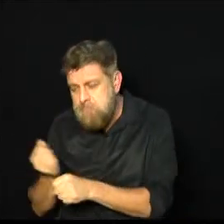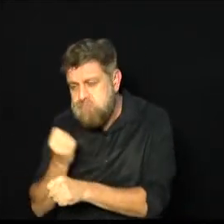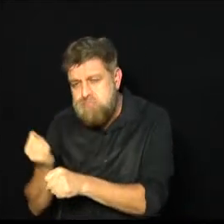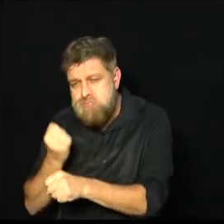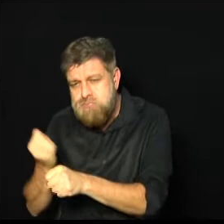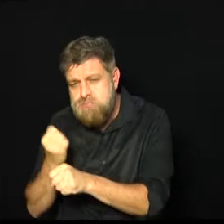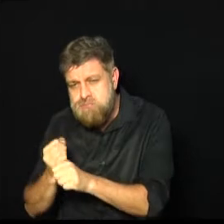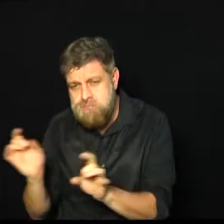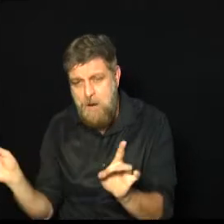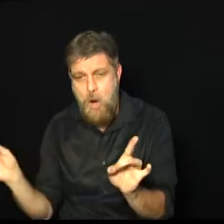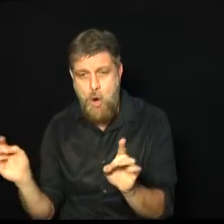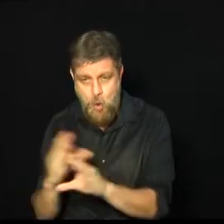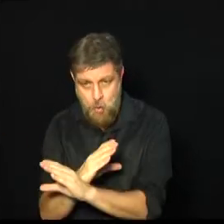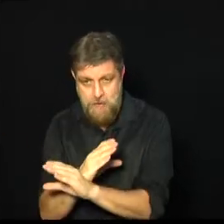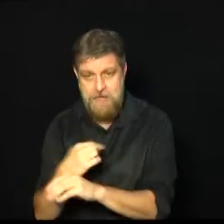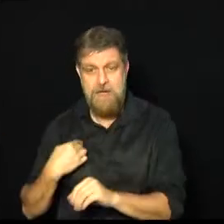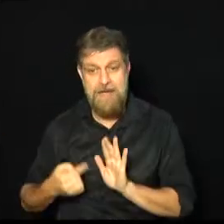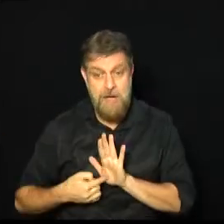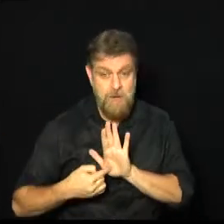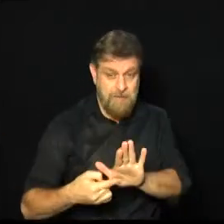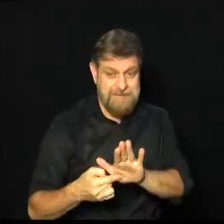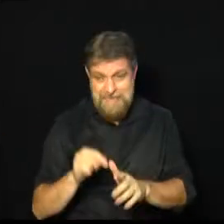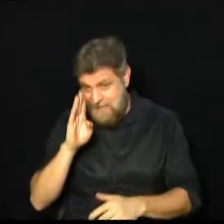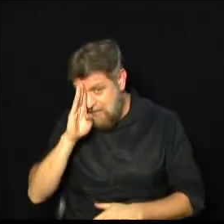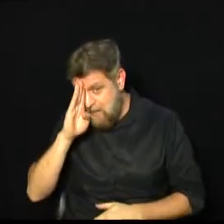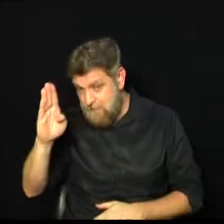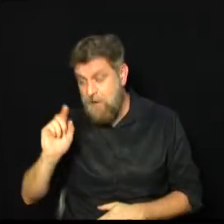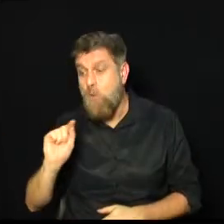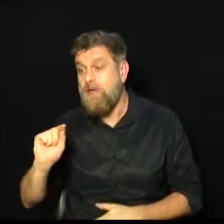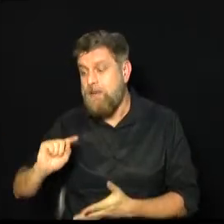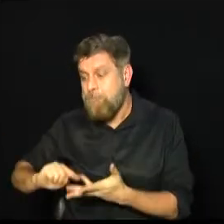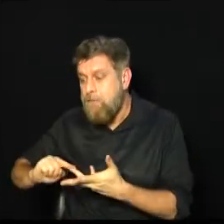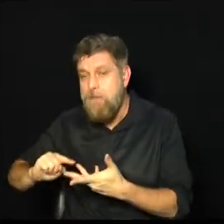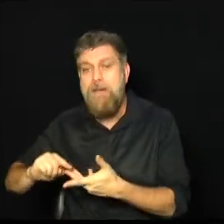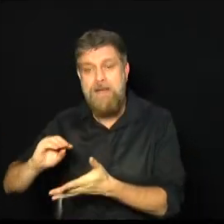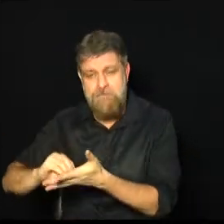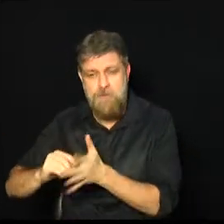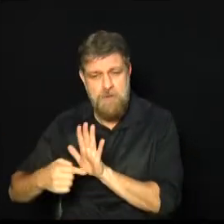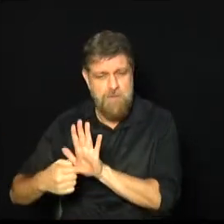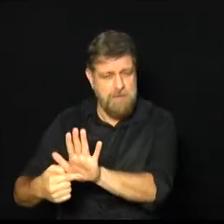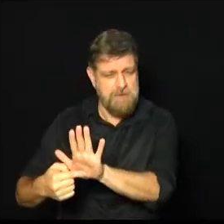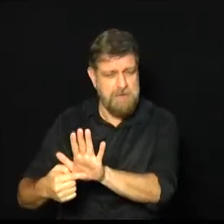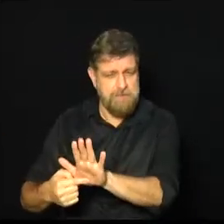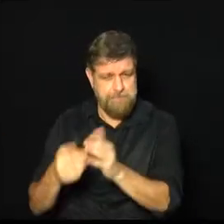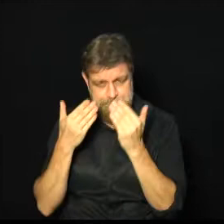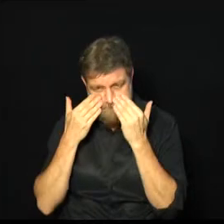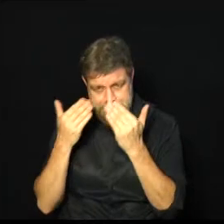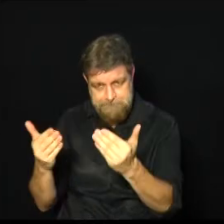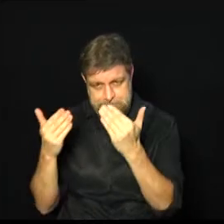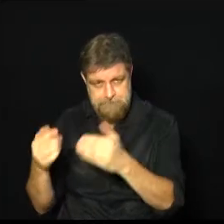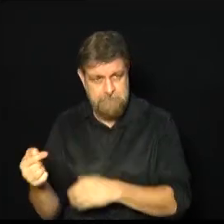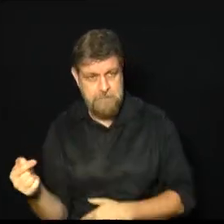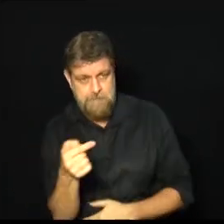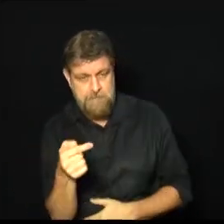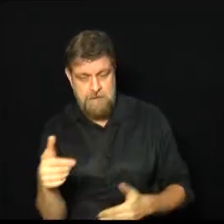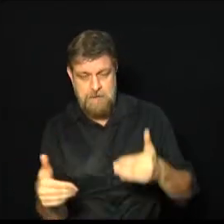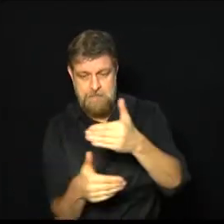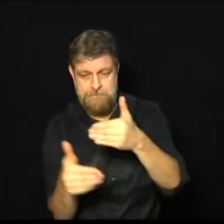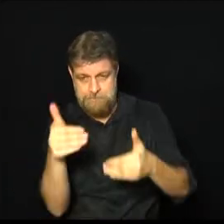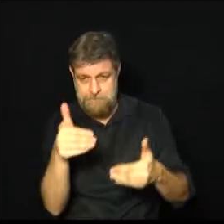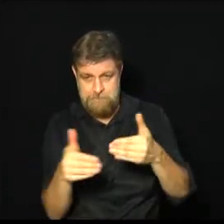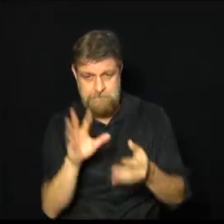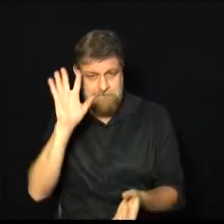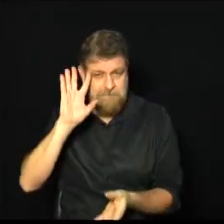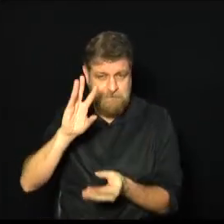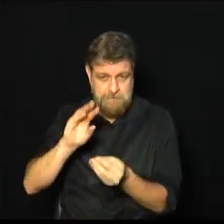vou tentar mostrar aqui quais são as principais delas. Tá? Na transparência seguinte, tem um